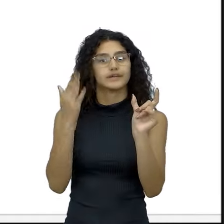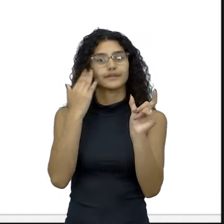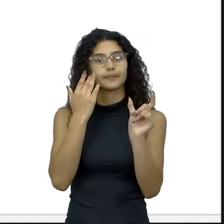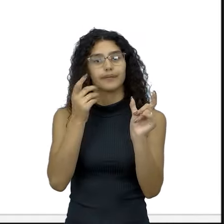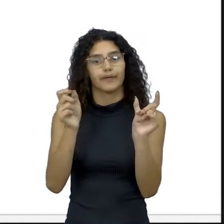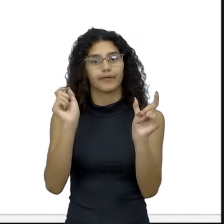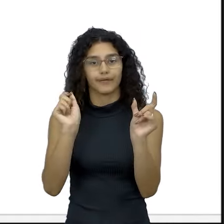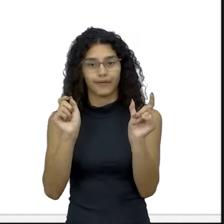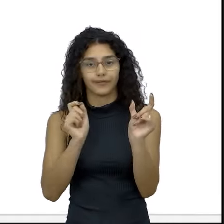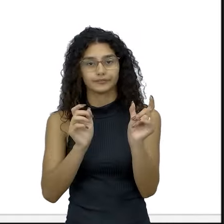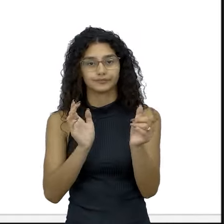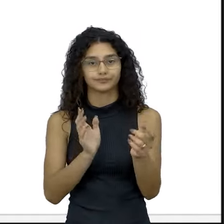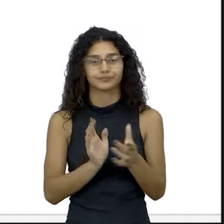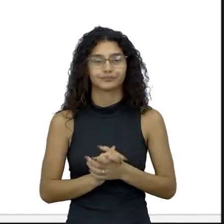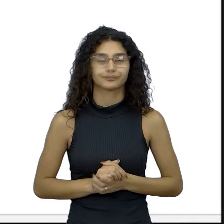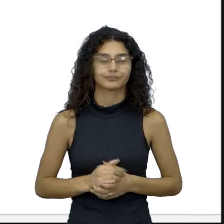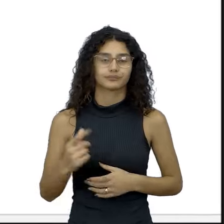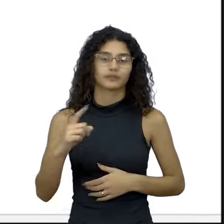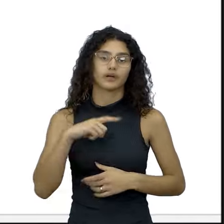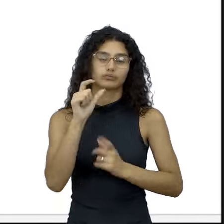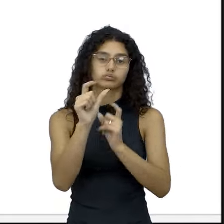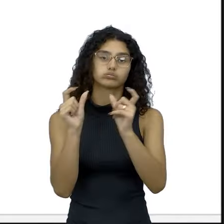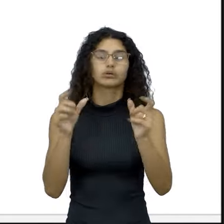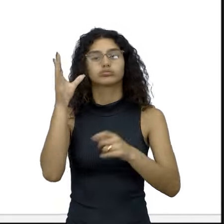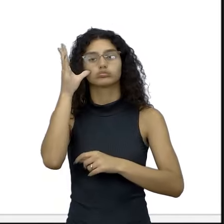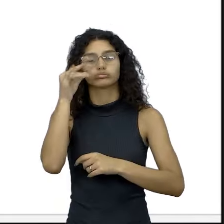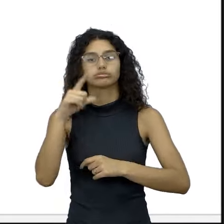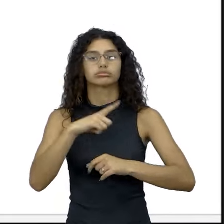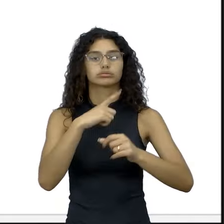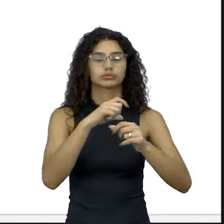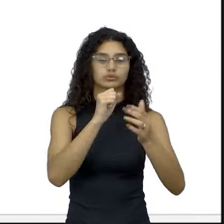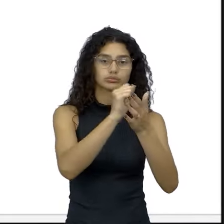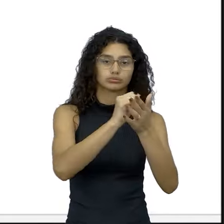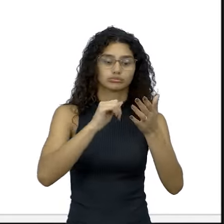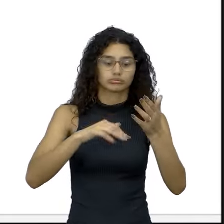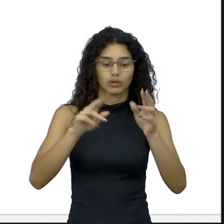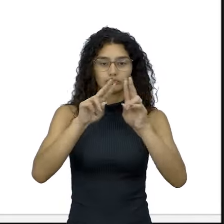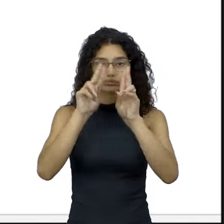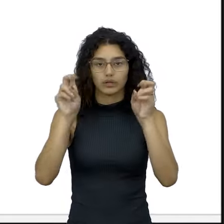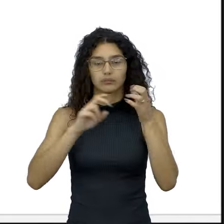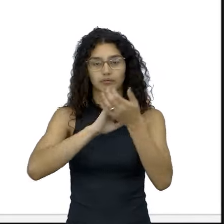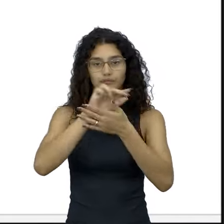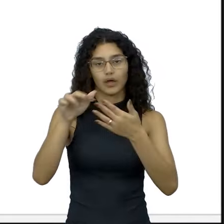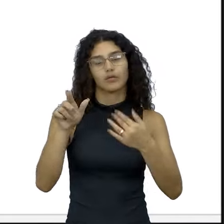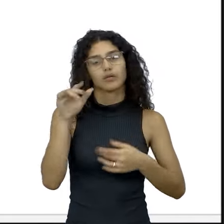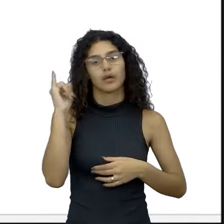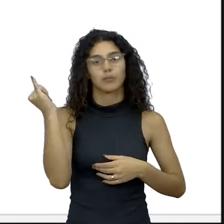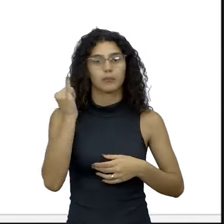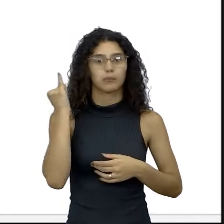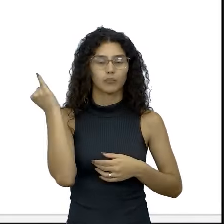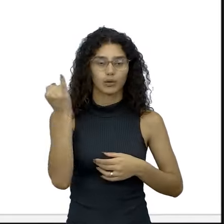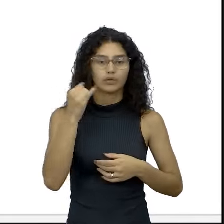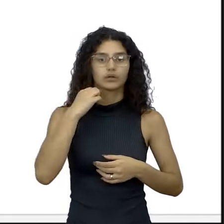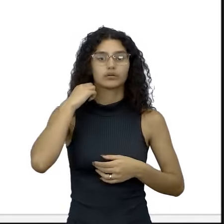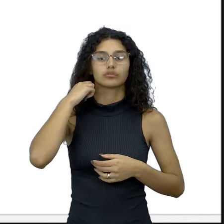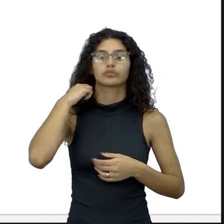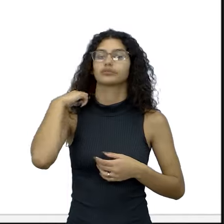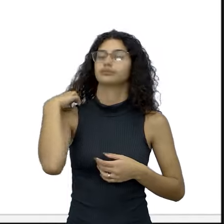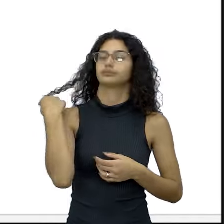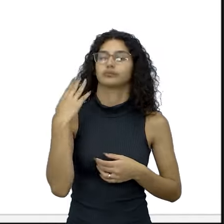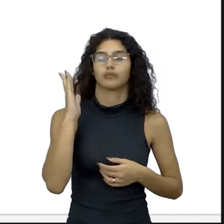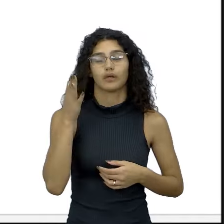traz verbetes, né, de curiosidades sobre assuntos variados. Então, é super importante a gente, né, quem